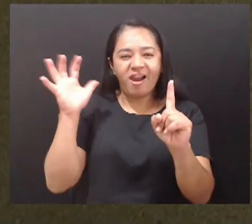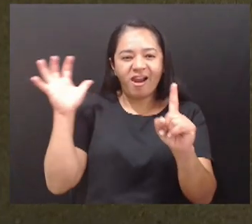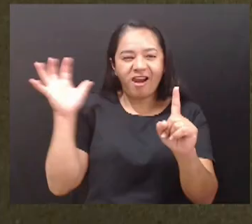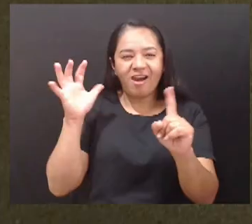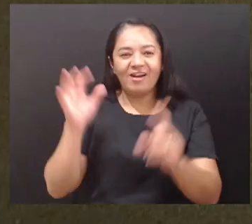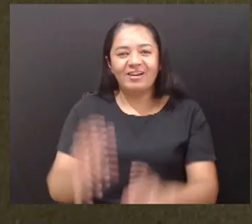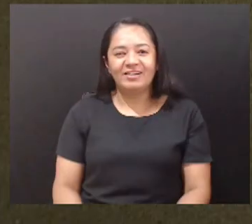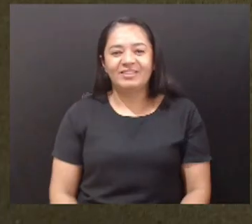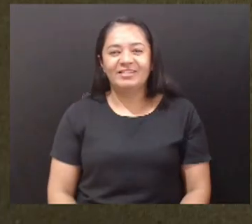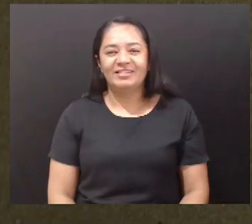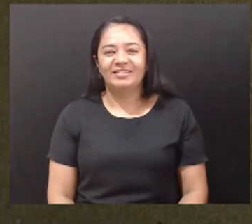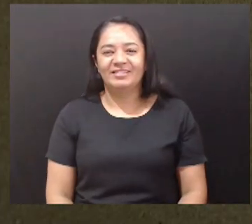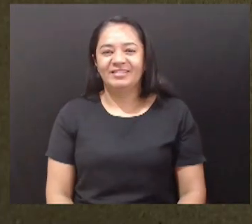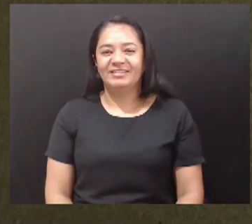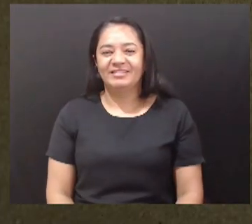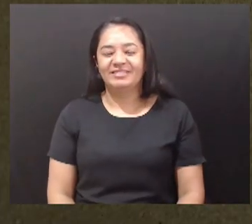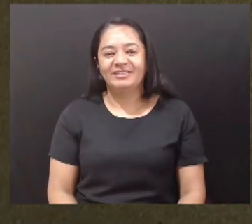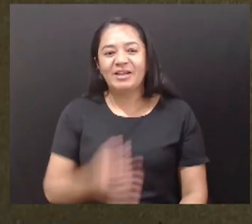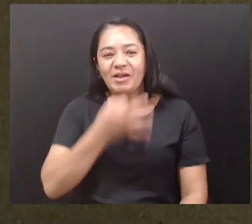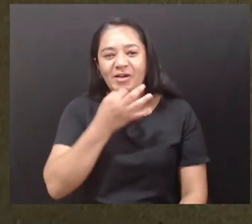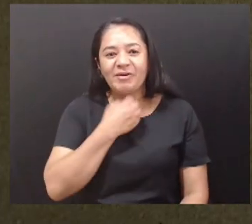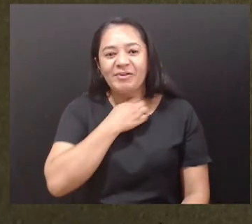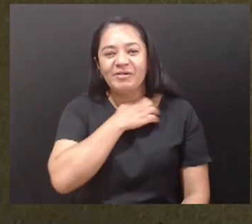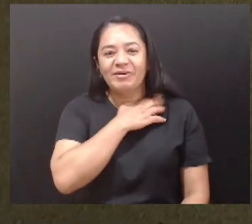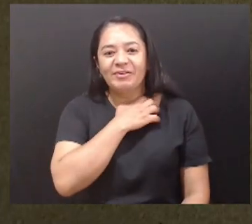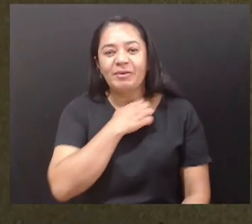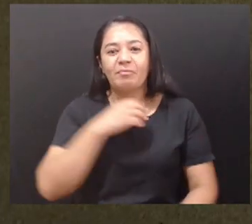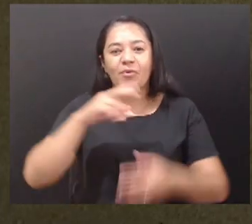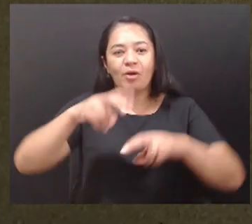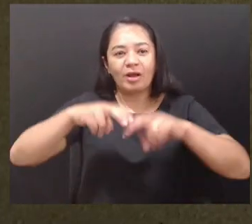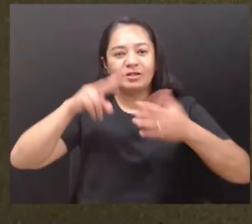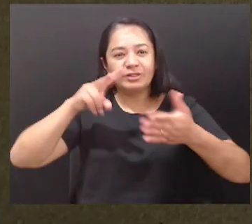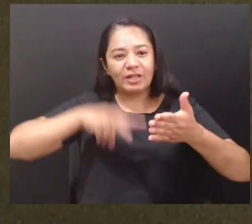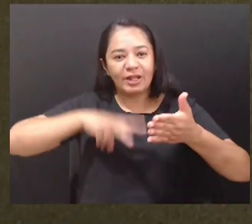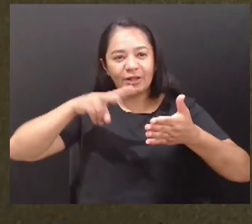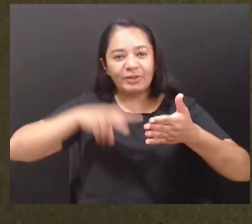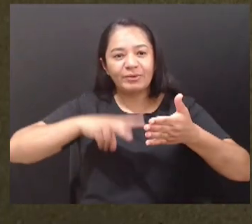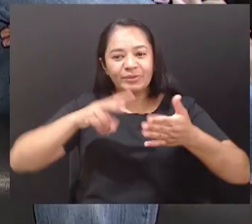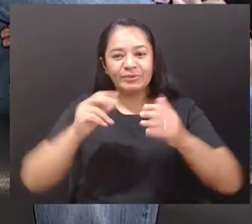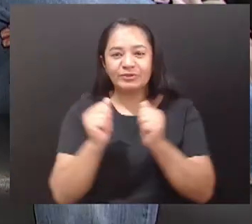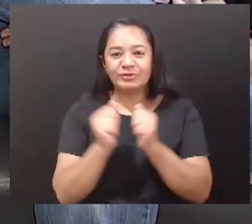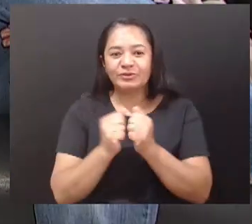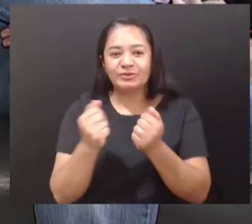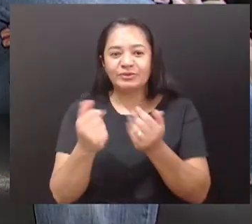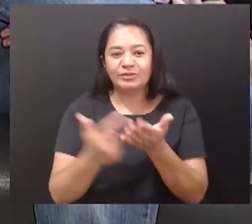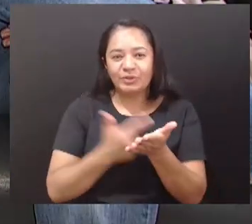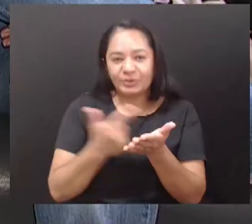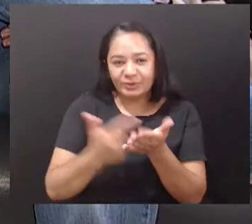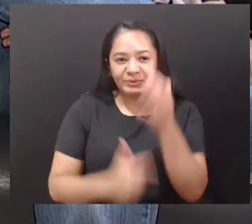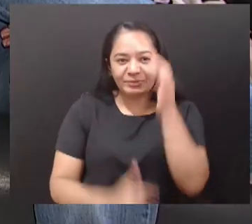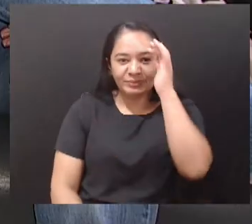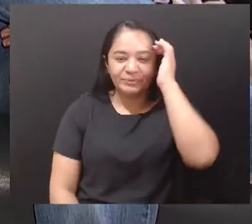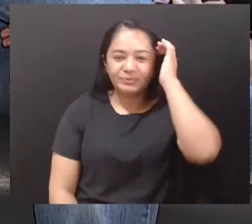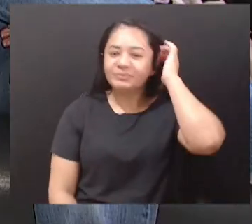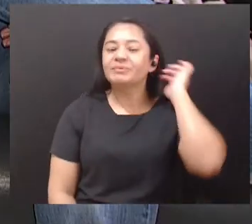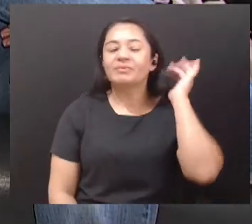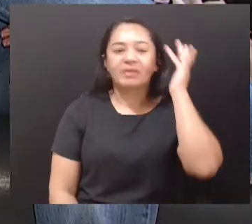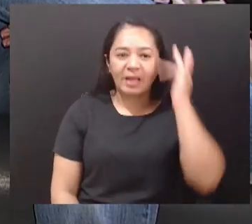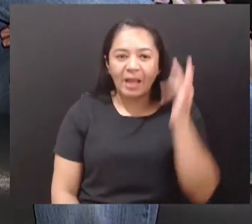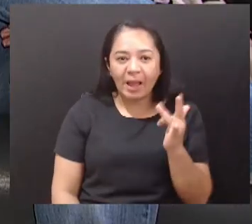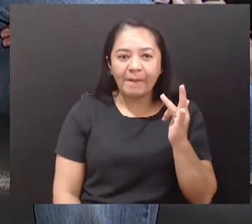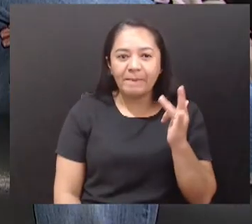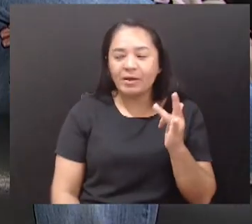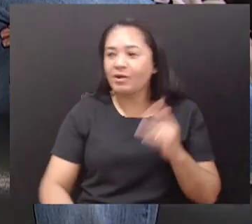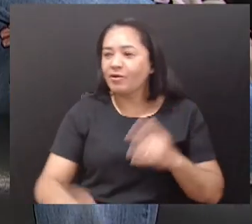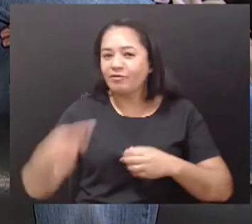decorrente, dessas leituras que eu sempre tive com livros de autoajuda, né? Sim. No outro dia de manhã, eu corri na cidade, na primeira banca que eu